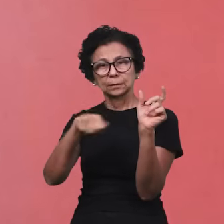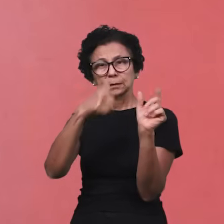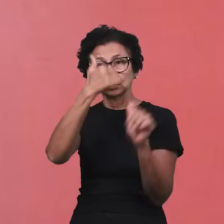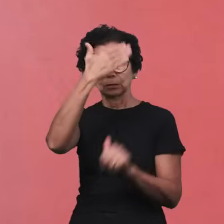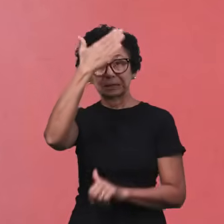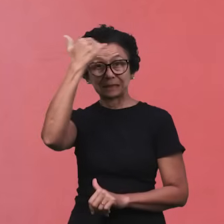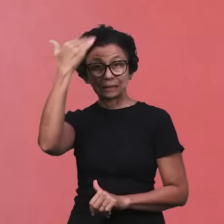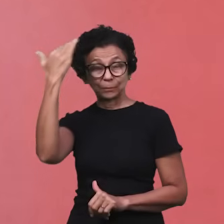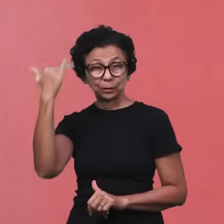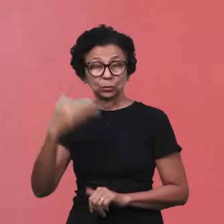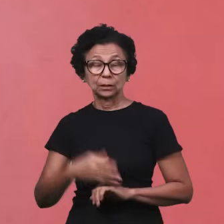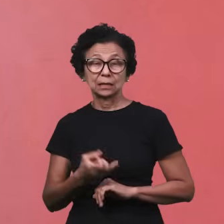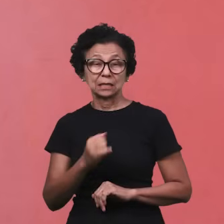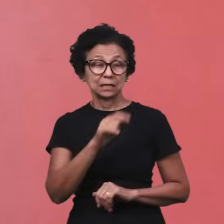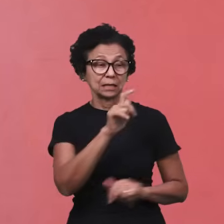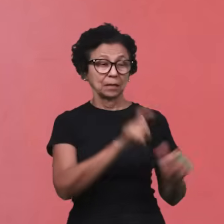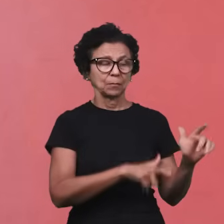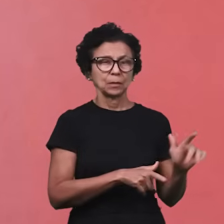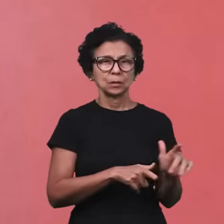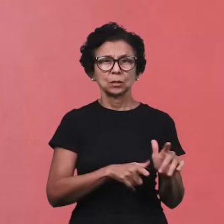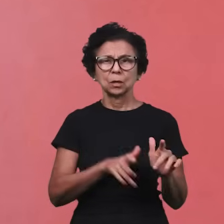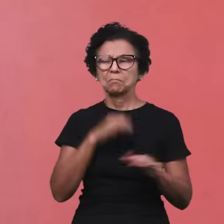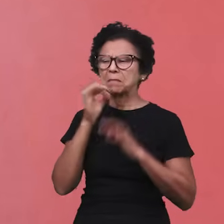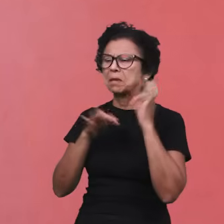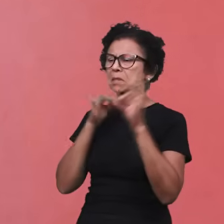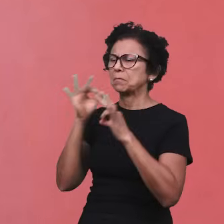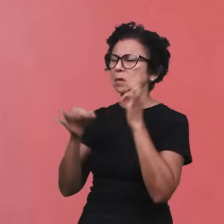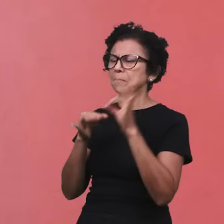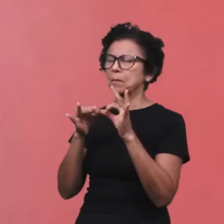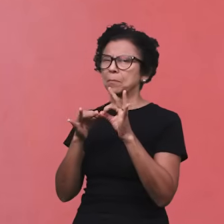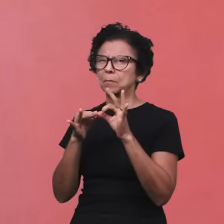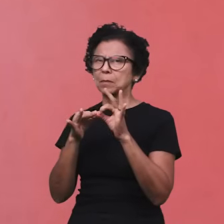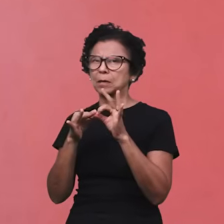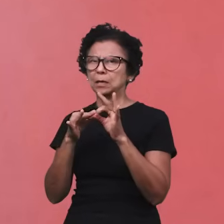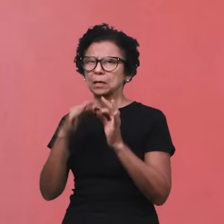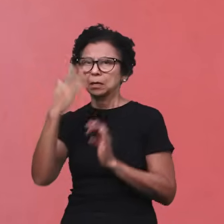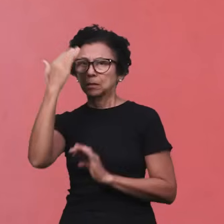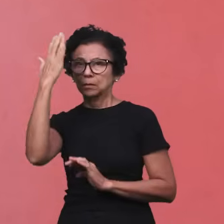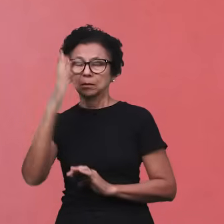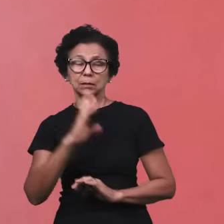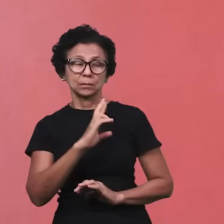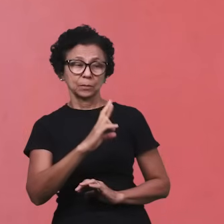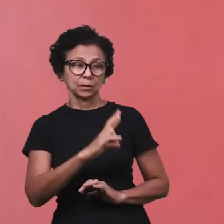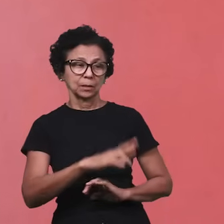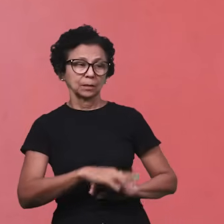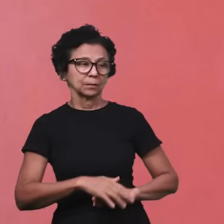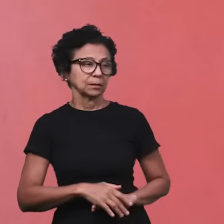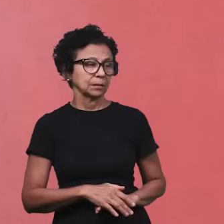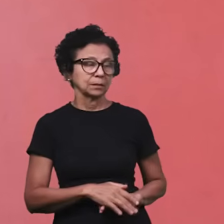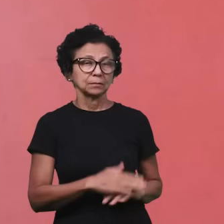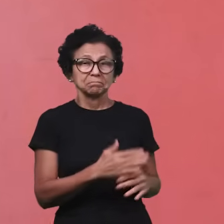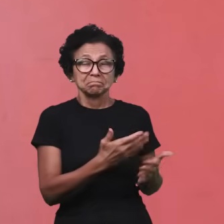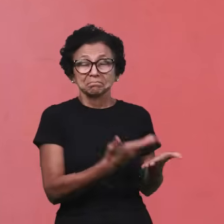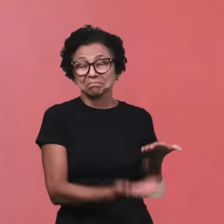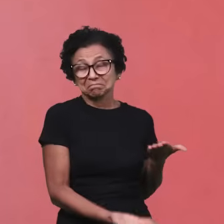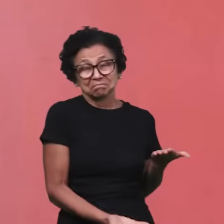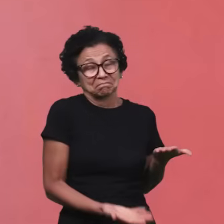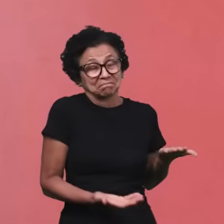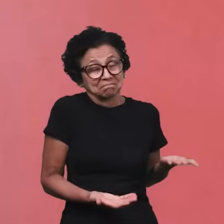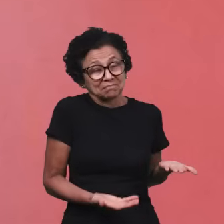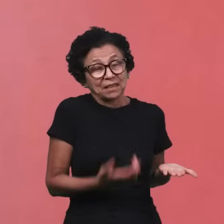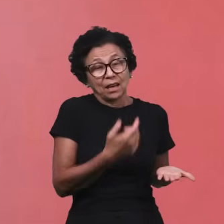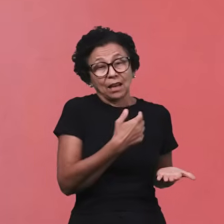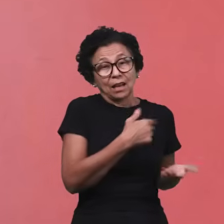se chega, tinha horas que eles disseram, ninguém podia perguntar mais nada para Jesus, porque eles tinham argumento, mas Jesus